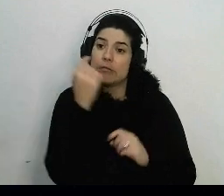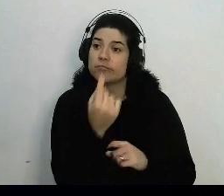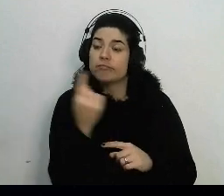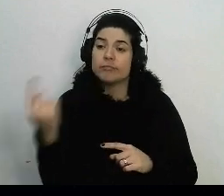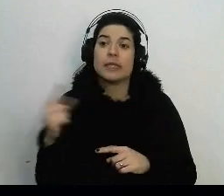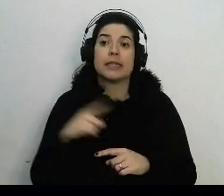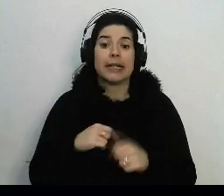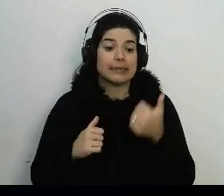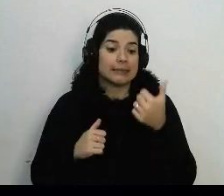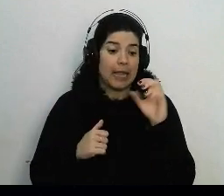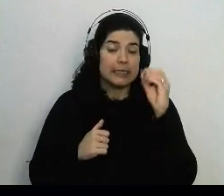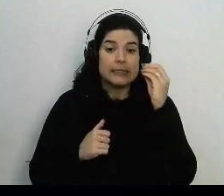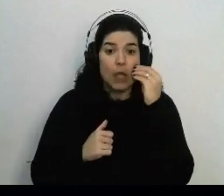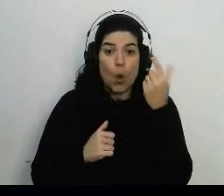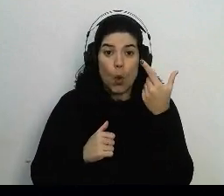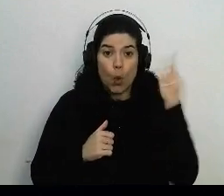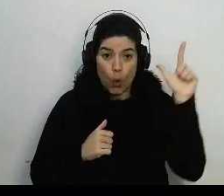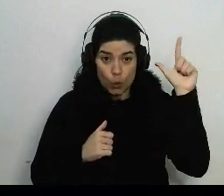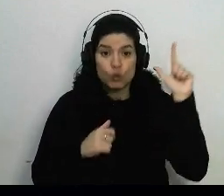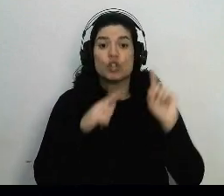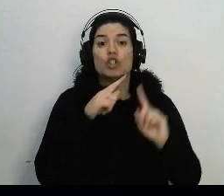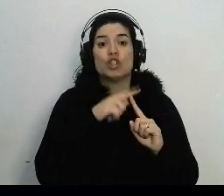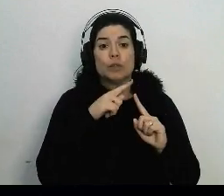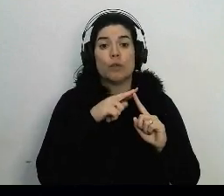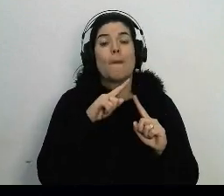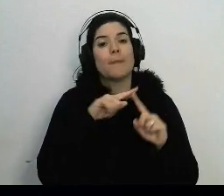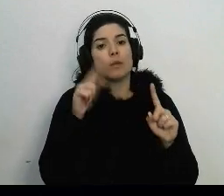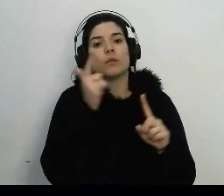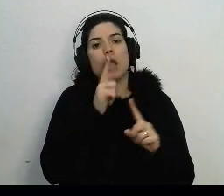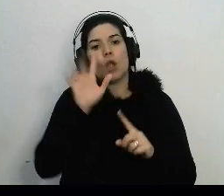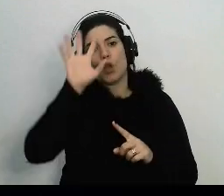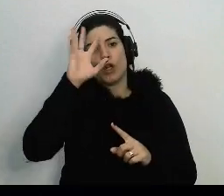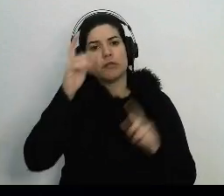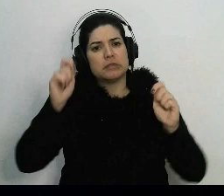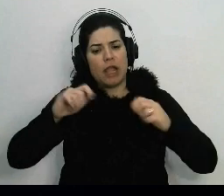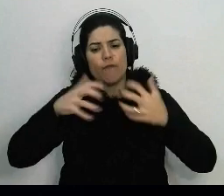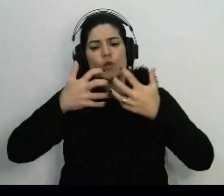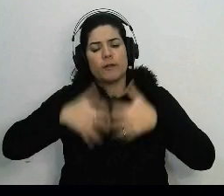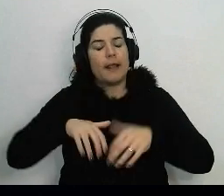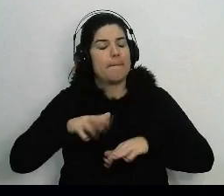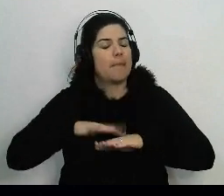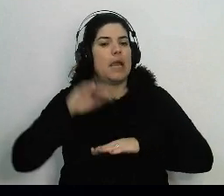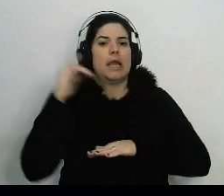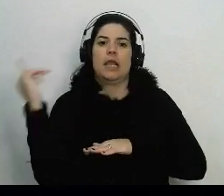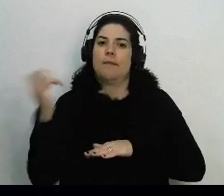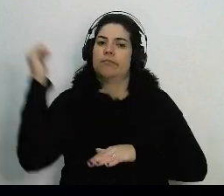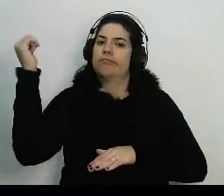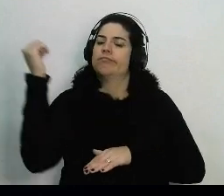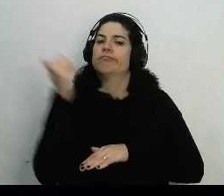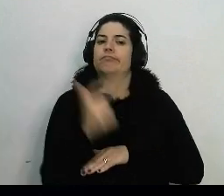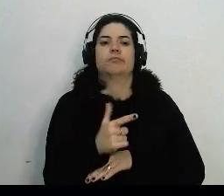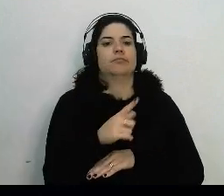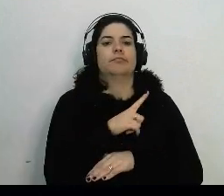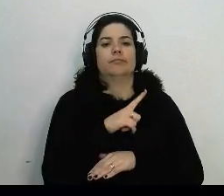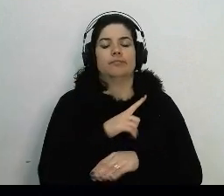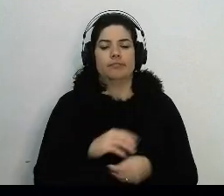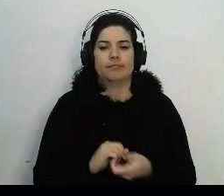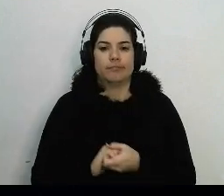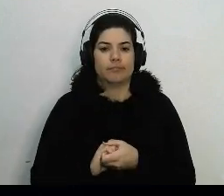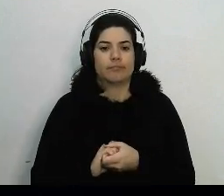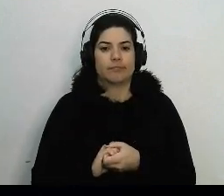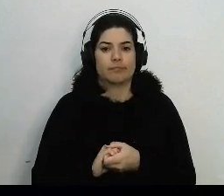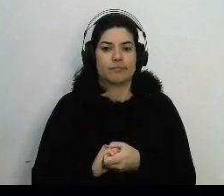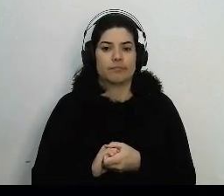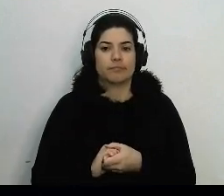testes de algum outro tipo, mas eles me garantam que a solução funcione, eles são mais importantes que 1.500 testes unitários. E, por